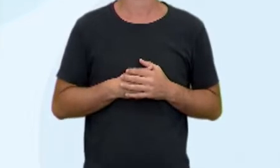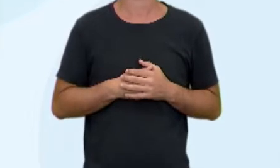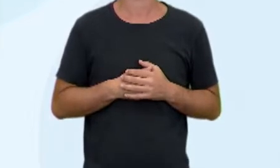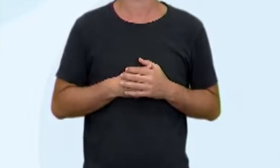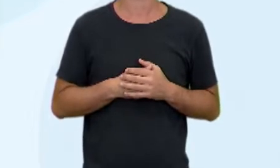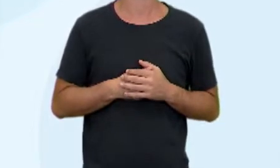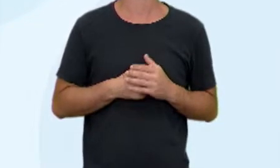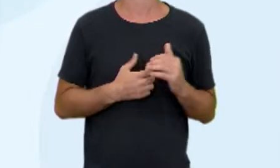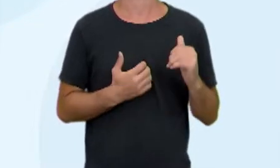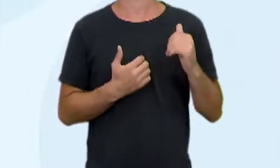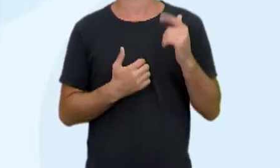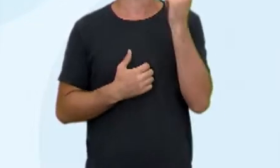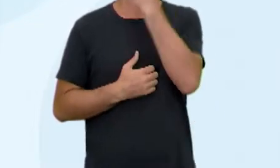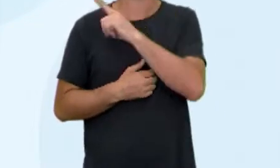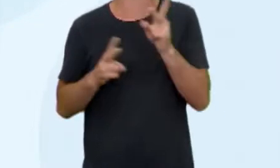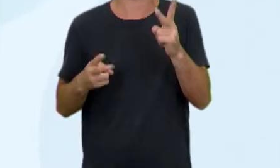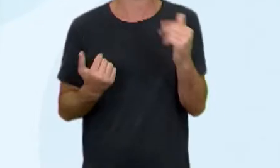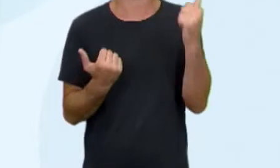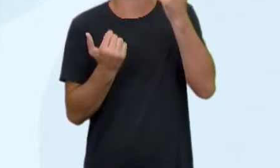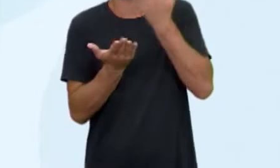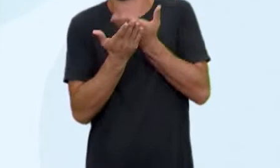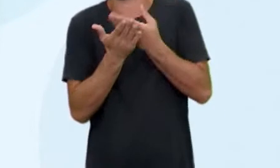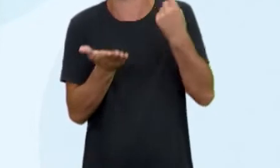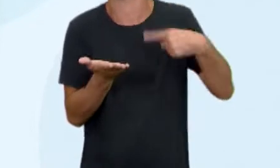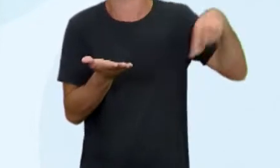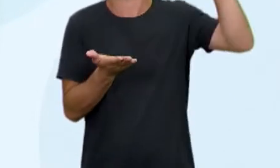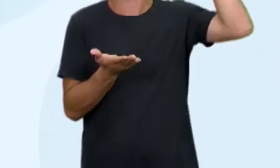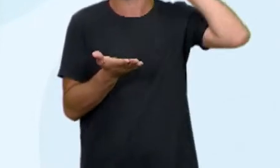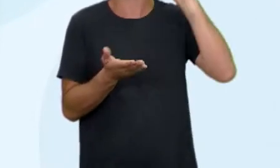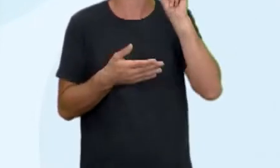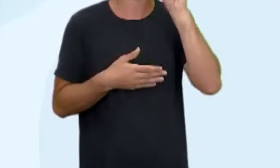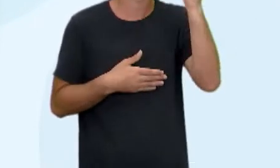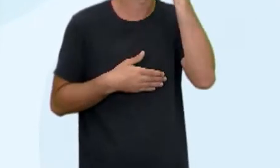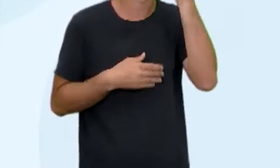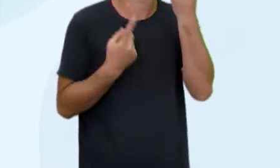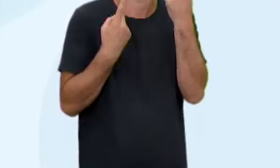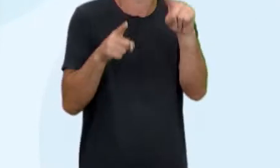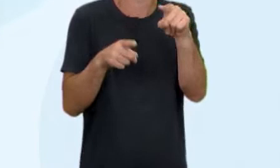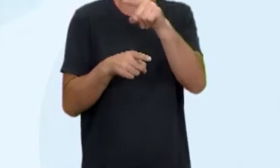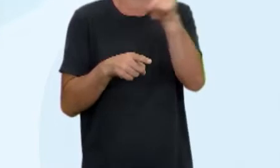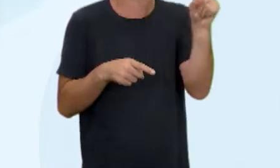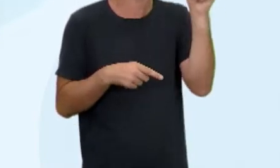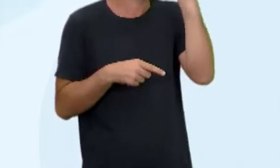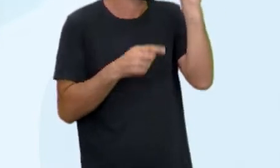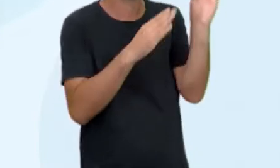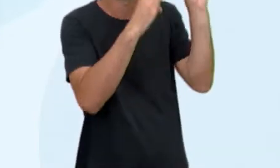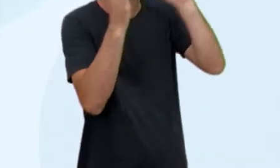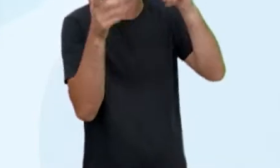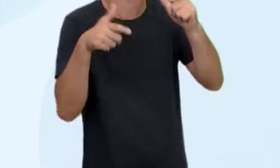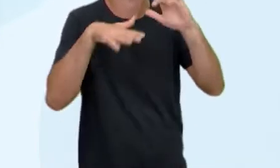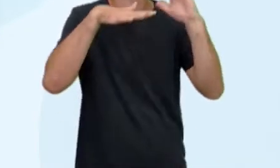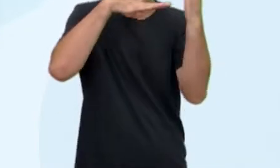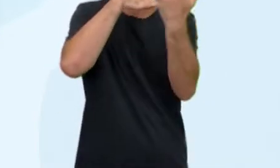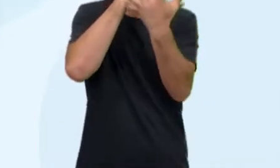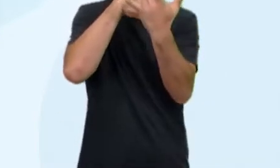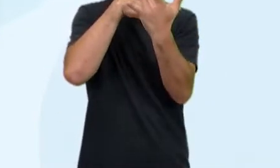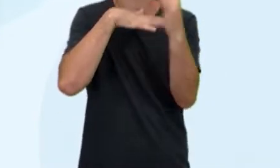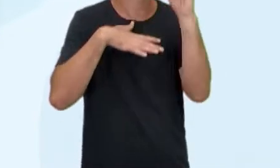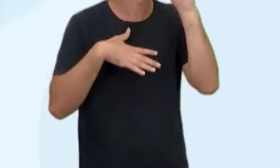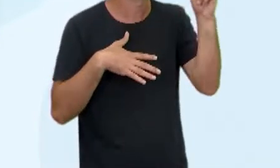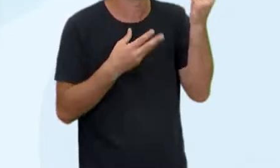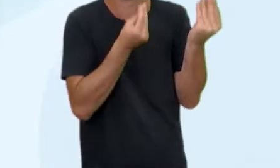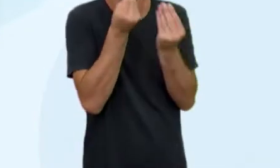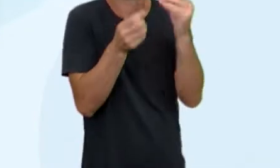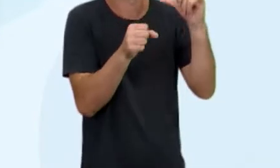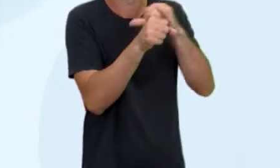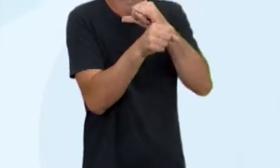dando continuidade, na aula passada, nós propusemos uma observação das ações publicitárias nas redes sociais, com foco nas estratégias de